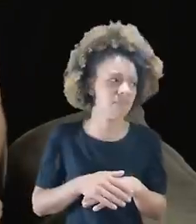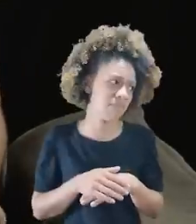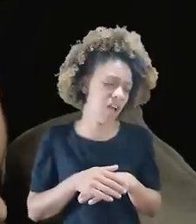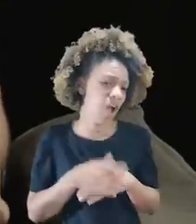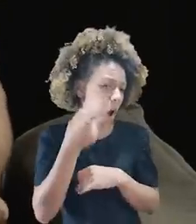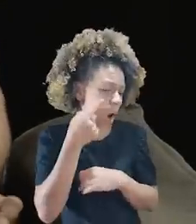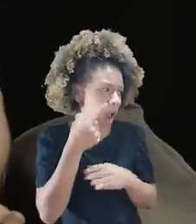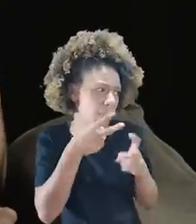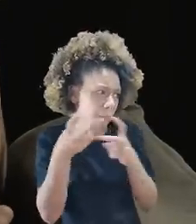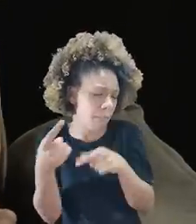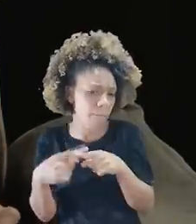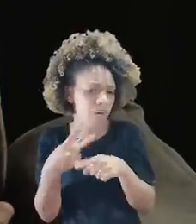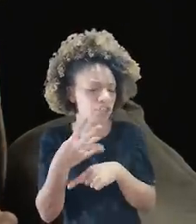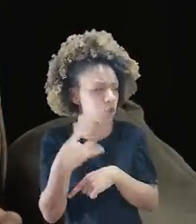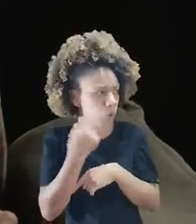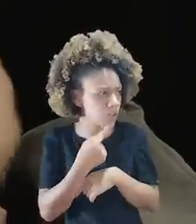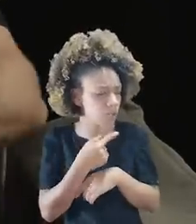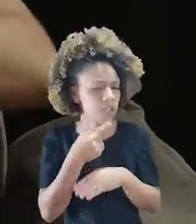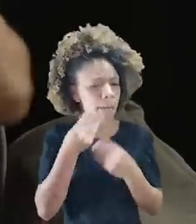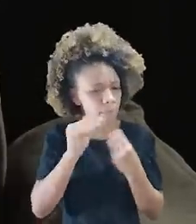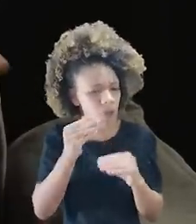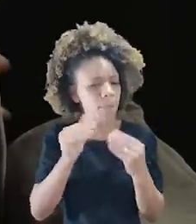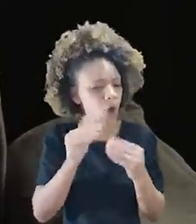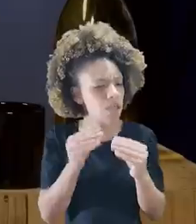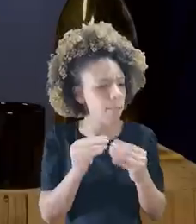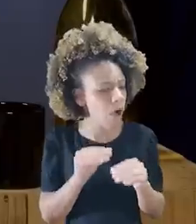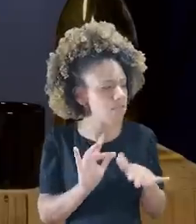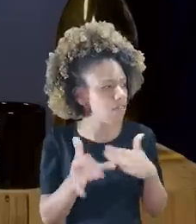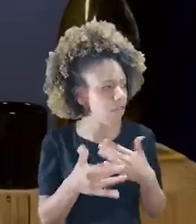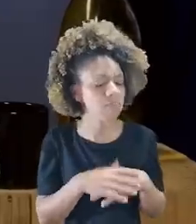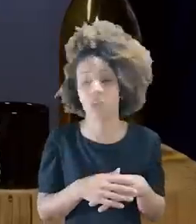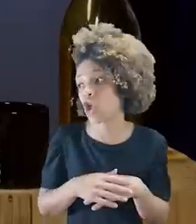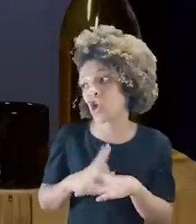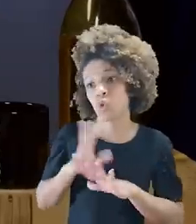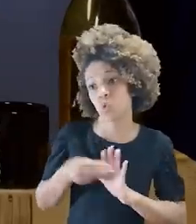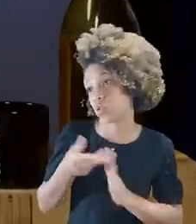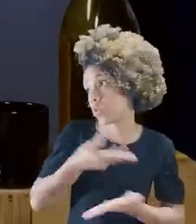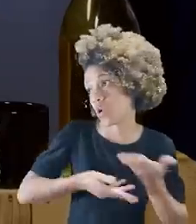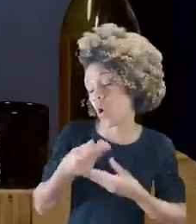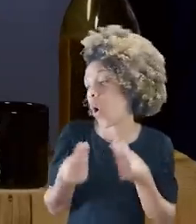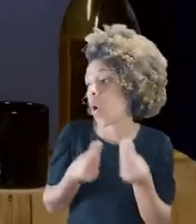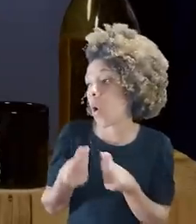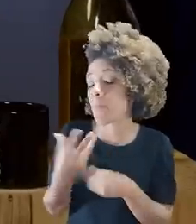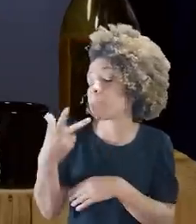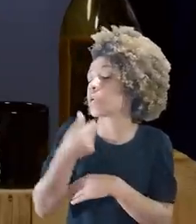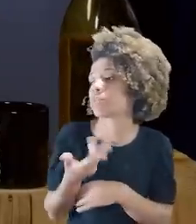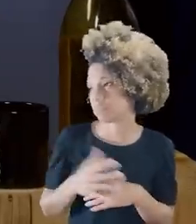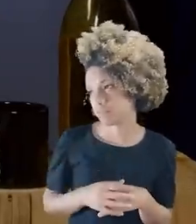porque sabe que você vai ficar 24 horas tendo que se postar para conseguir então é tudo em troca da imagem como é que você vai ficar